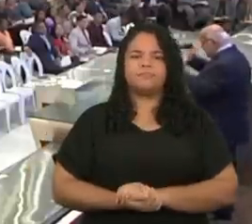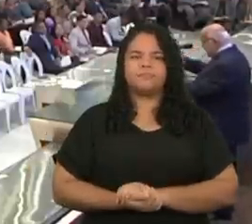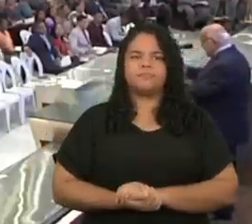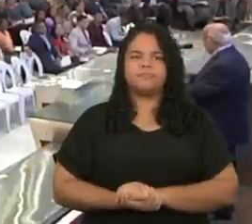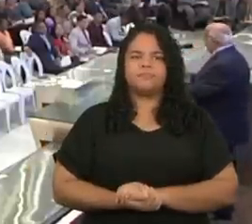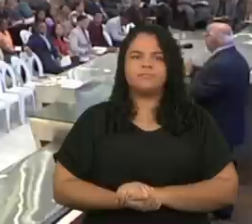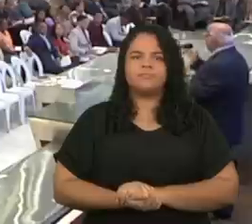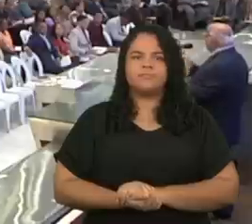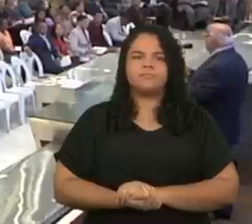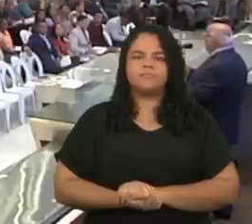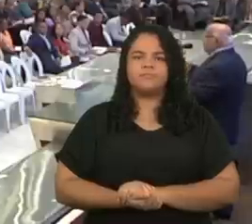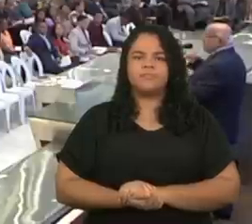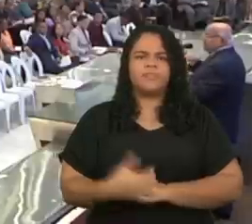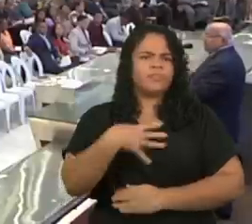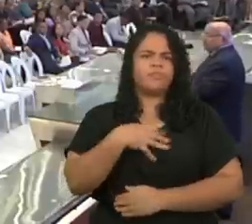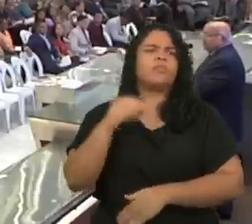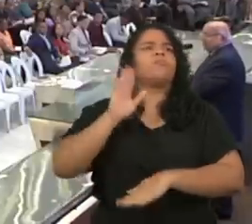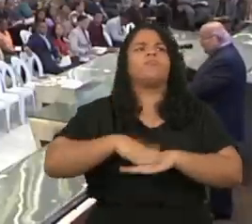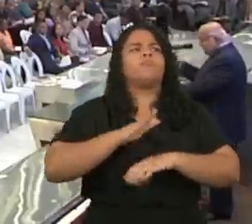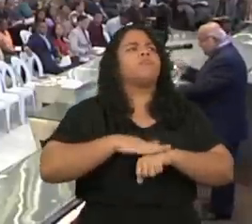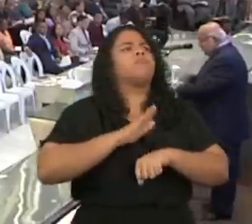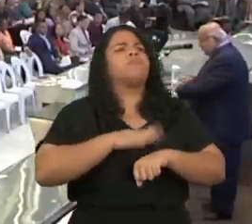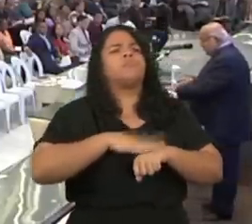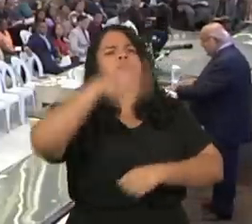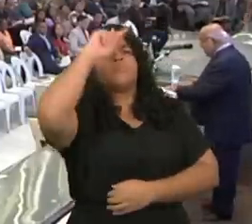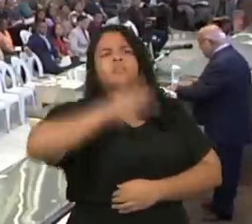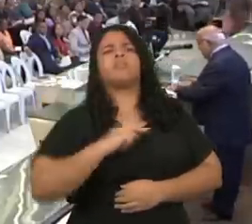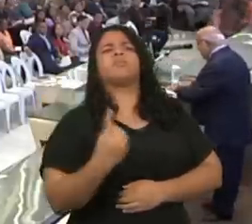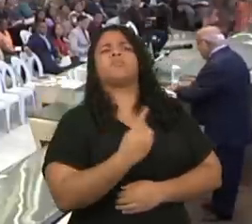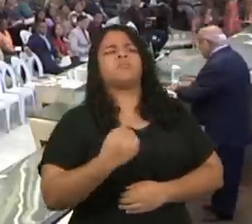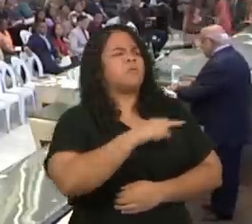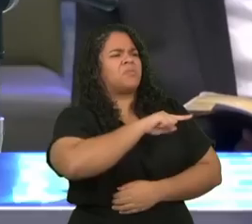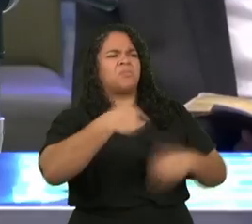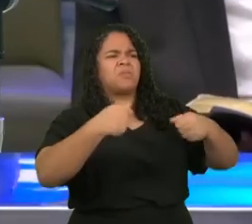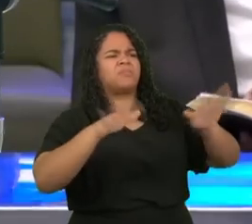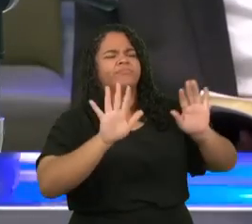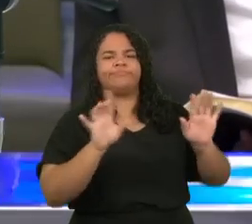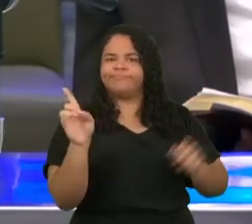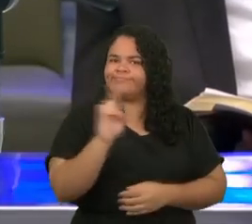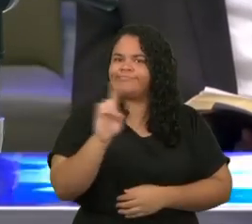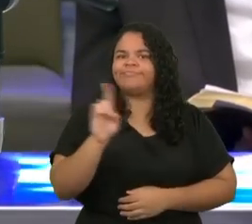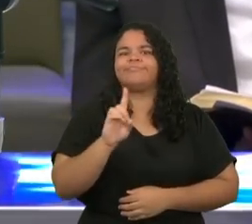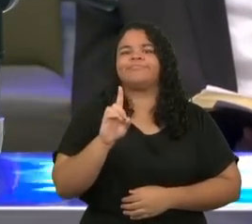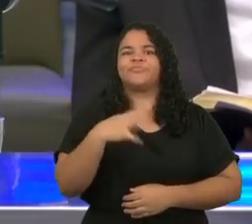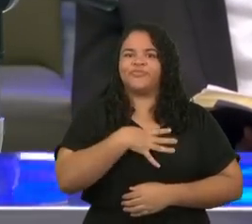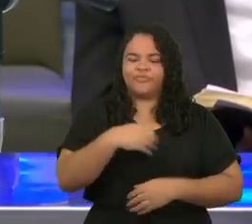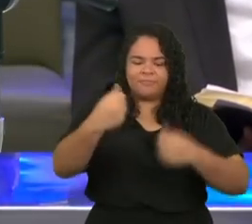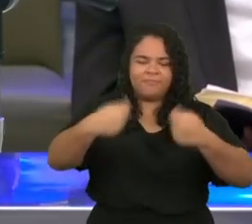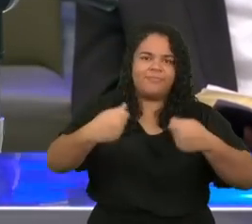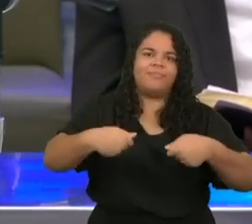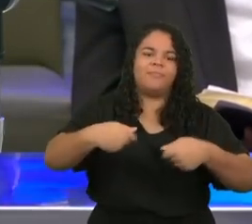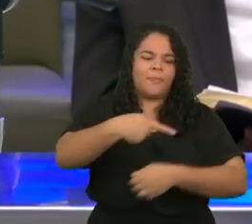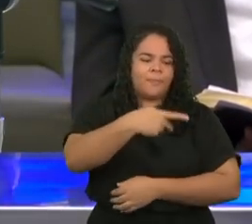indicar a direção mais a palavra de Deus diz que somos nós e nós falamos não vou